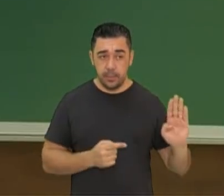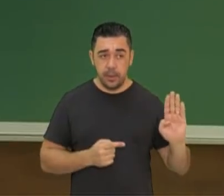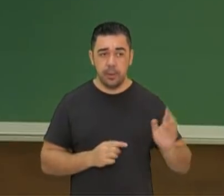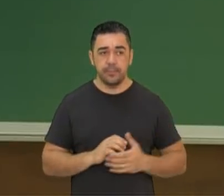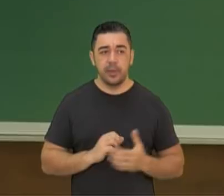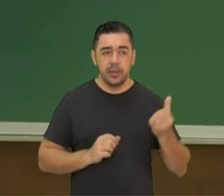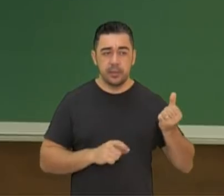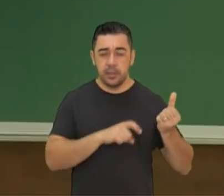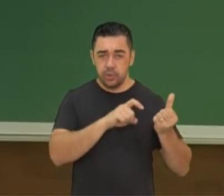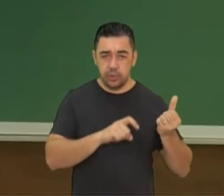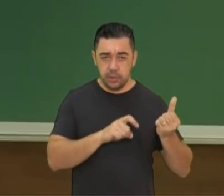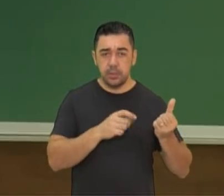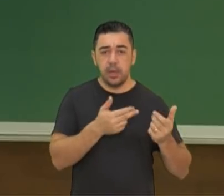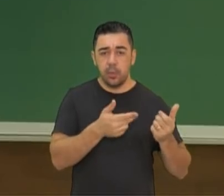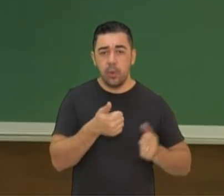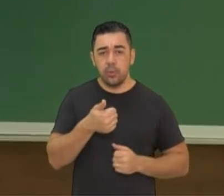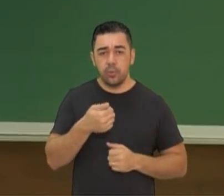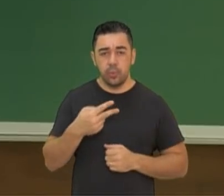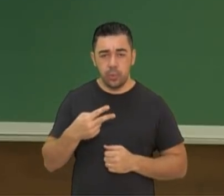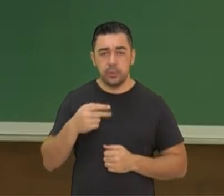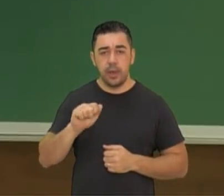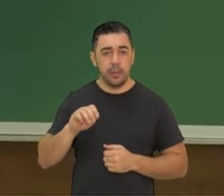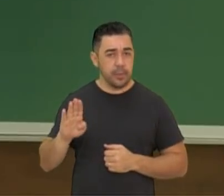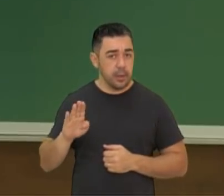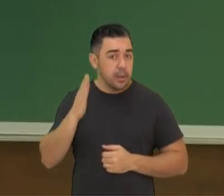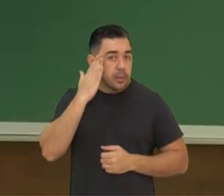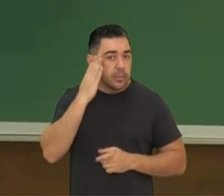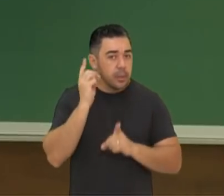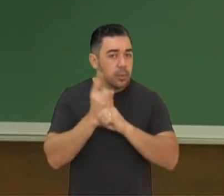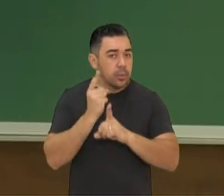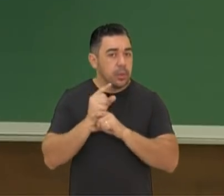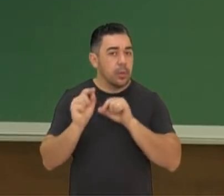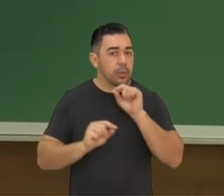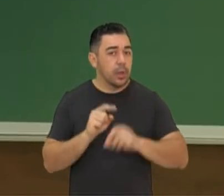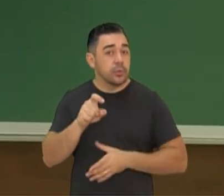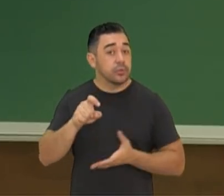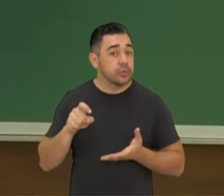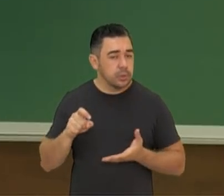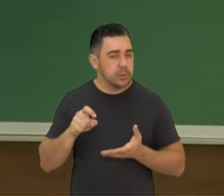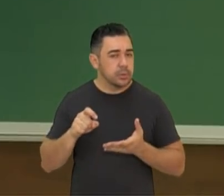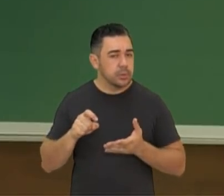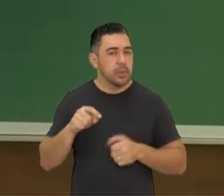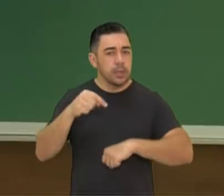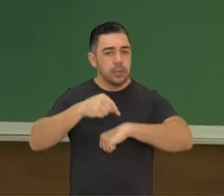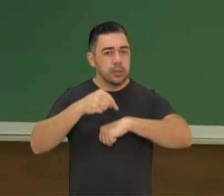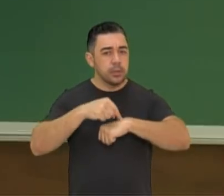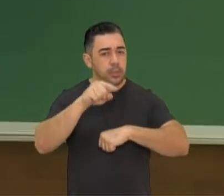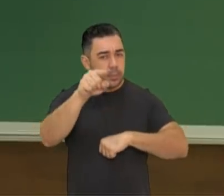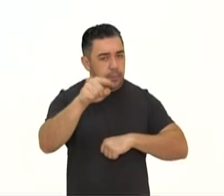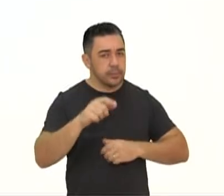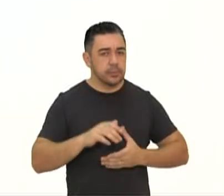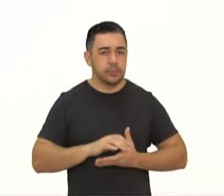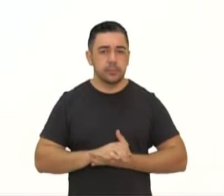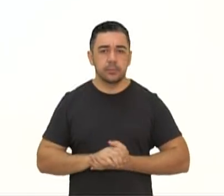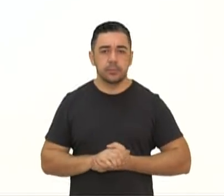a 12ab. Eu quero saber o valor do x, então você vai se preocupar com o x. Tá? Te dou um tempinho para você resolver.